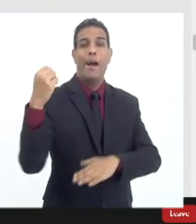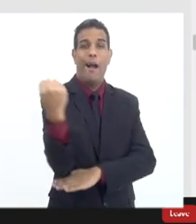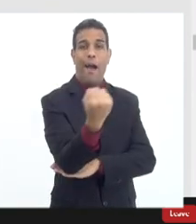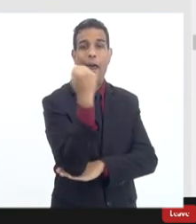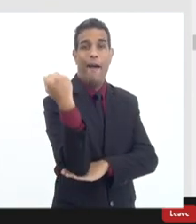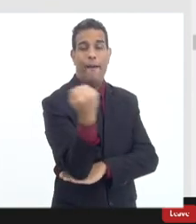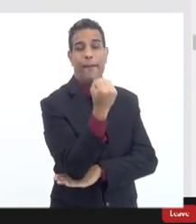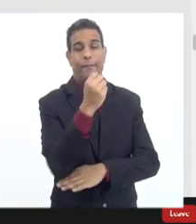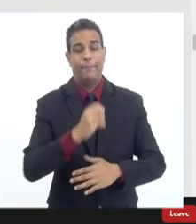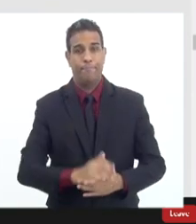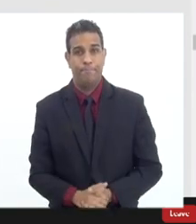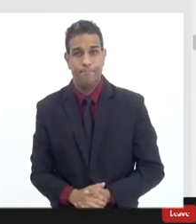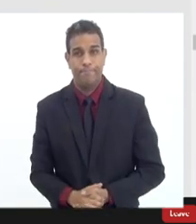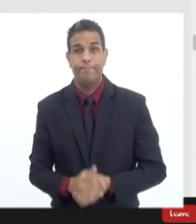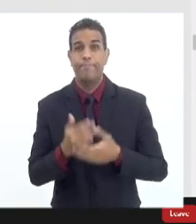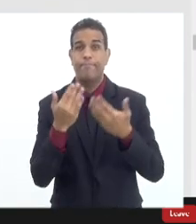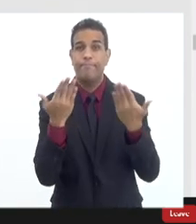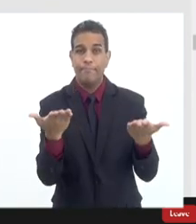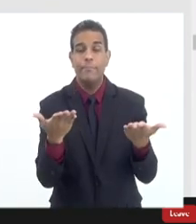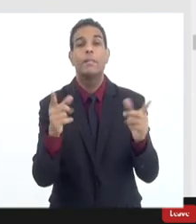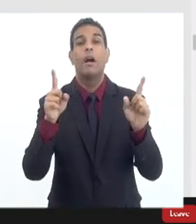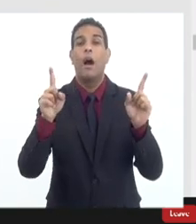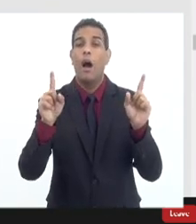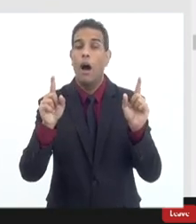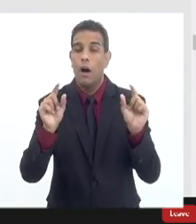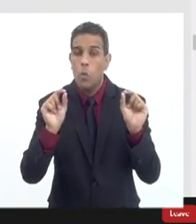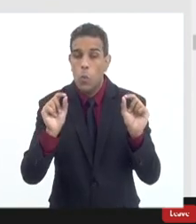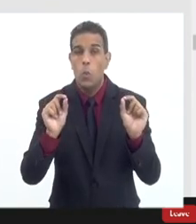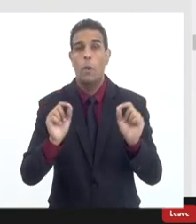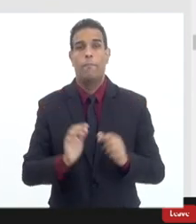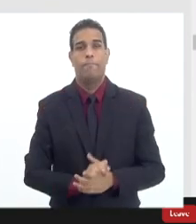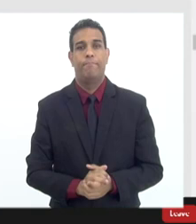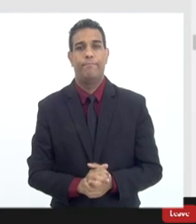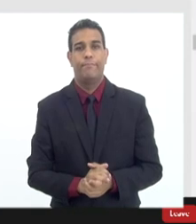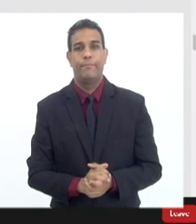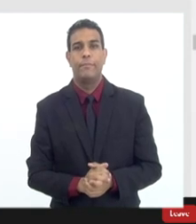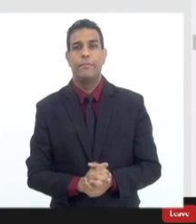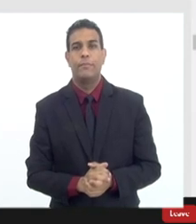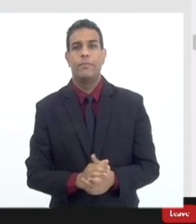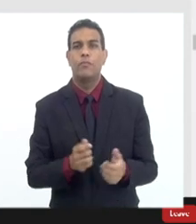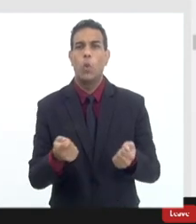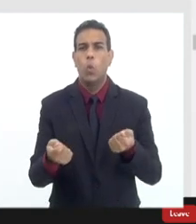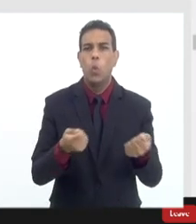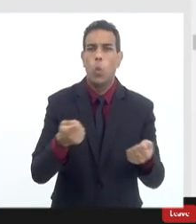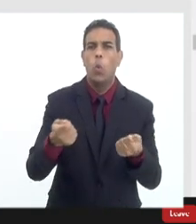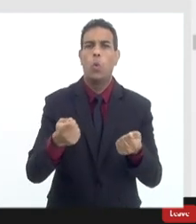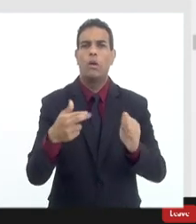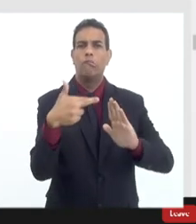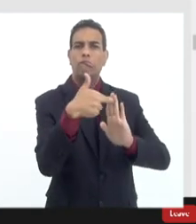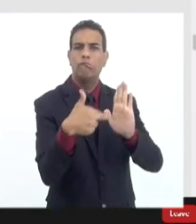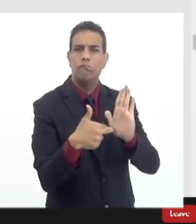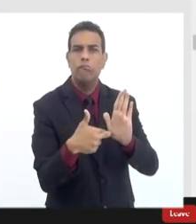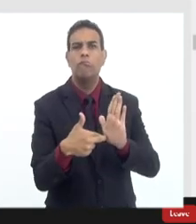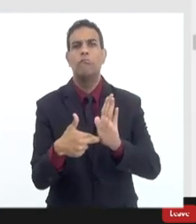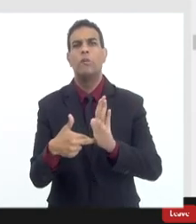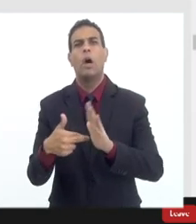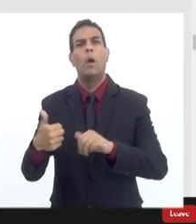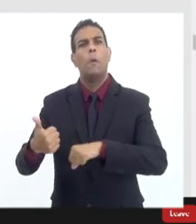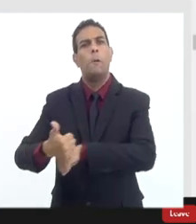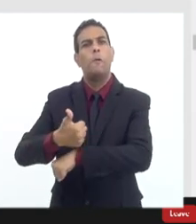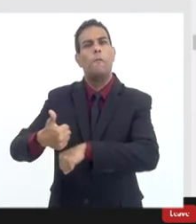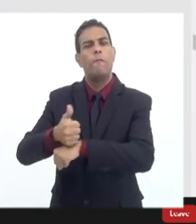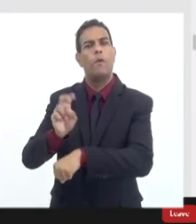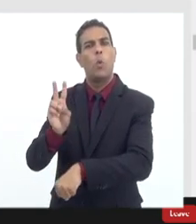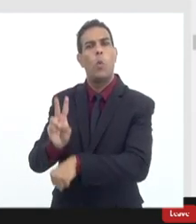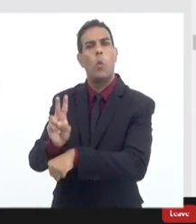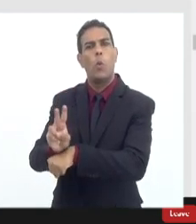grave, né? Aqui a gente viu que é necessário também uma rigidez maior com relação aos protocolos. Esses funcionários que ficam na porta, por exemplo, que